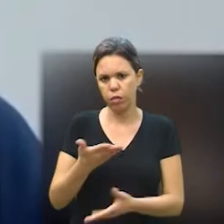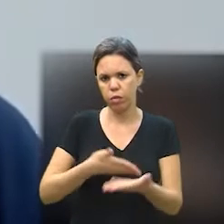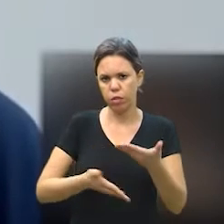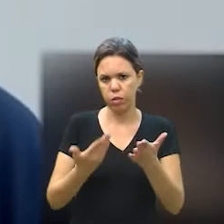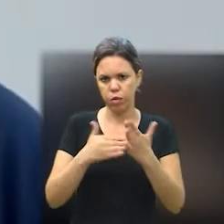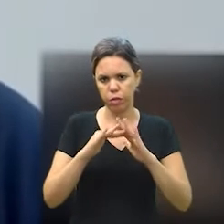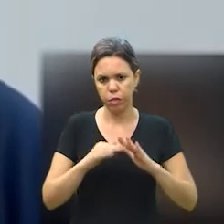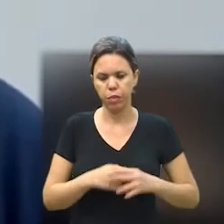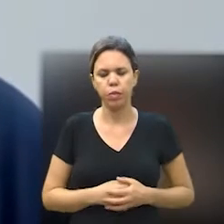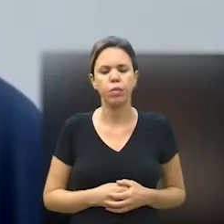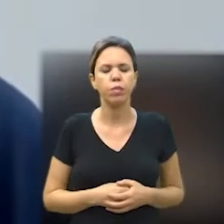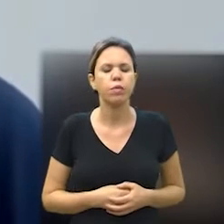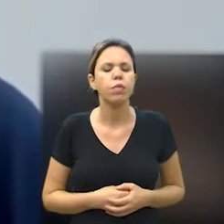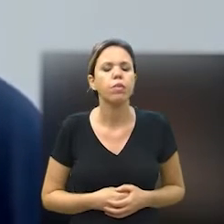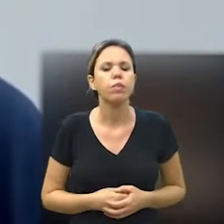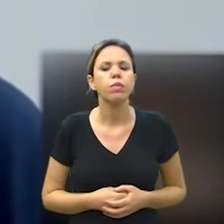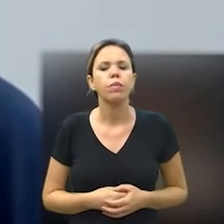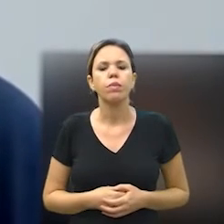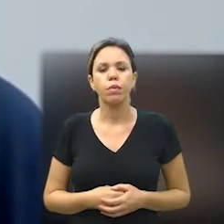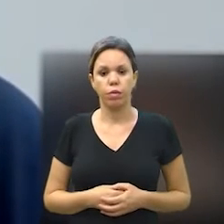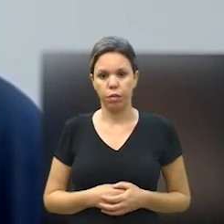nas escolas.